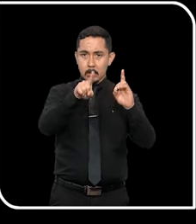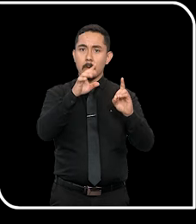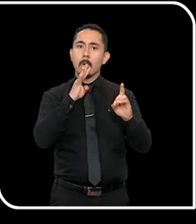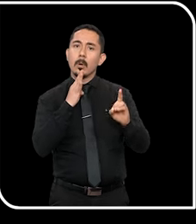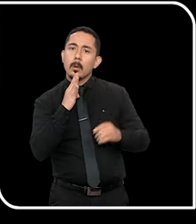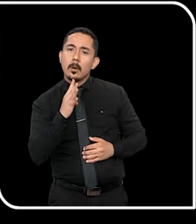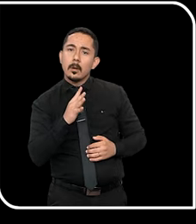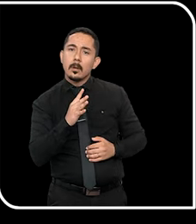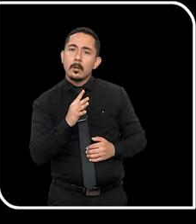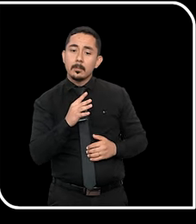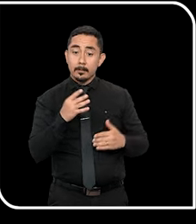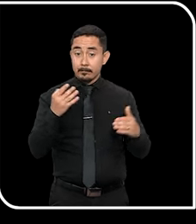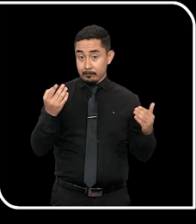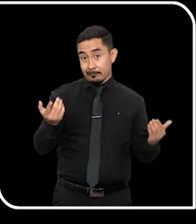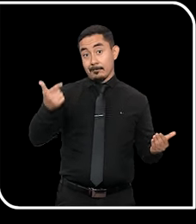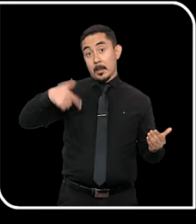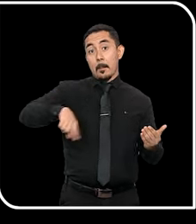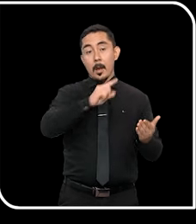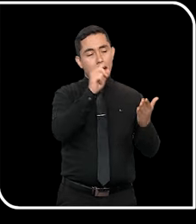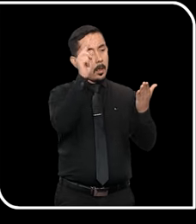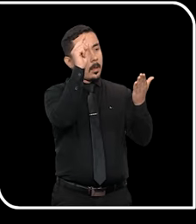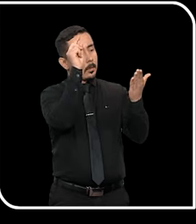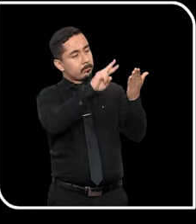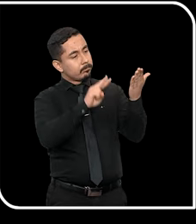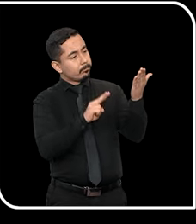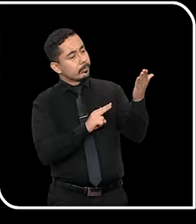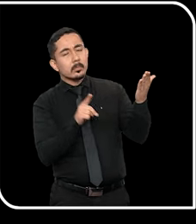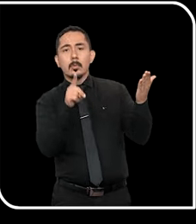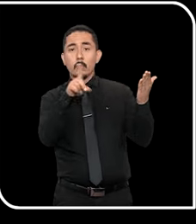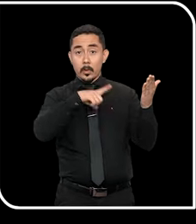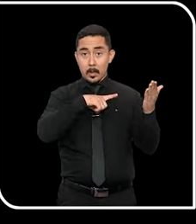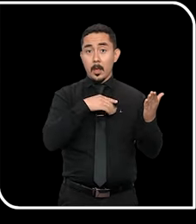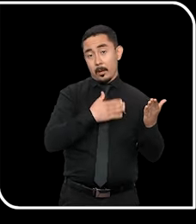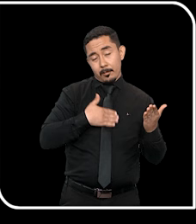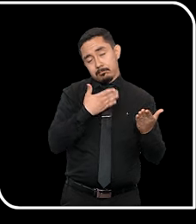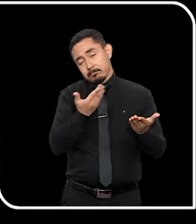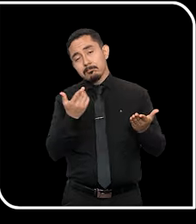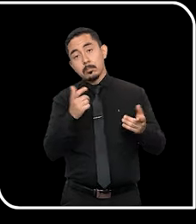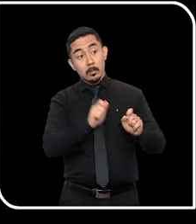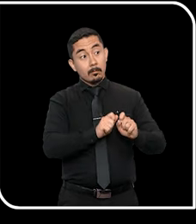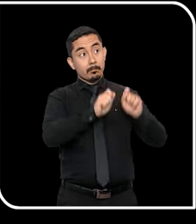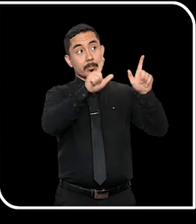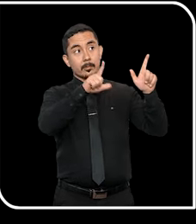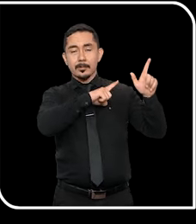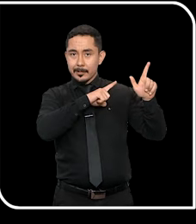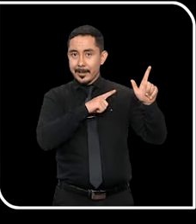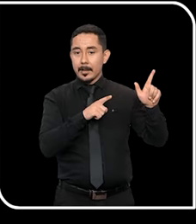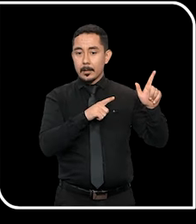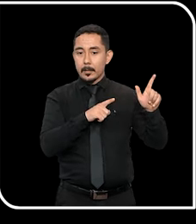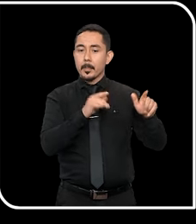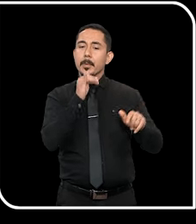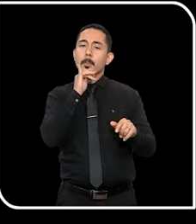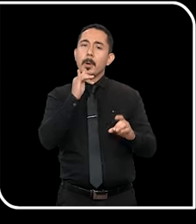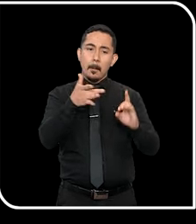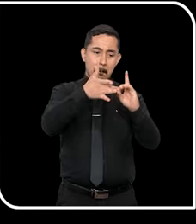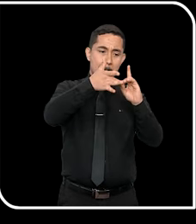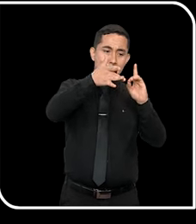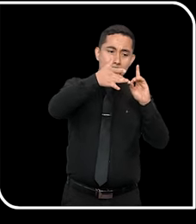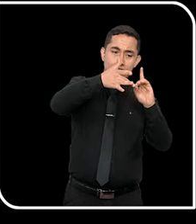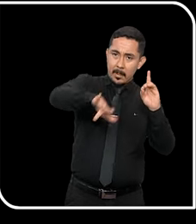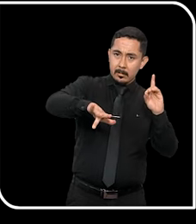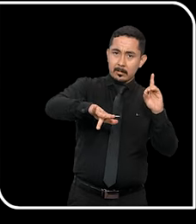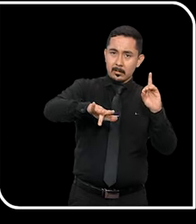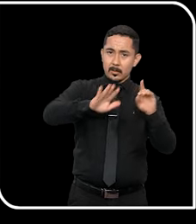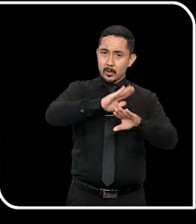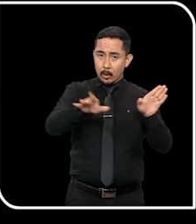eu gosto muito de eh isso eu uso na minha vida não é só pro capacitismo é para tudo eu eu gosto de uma frase que